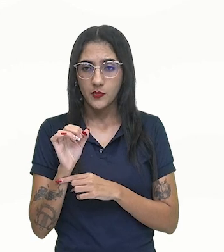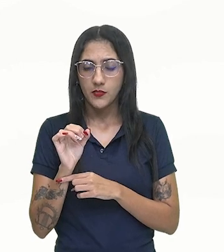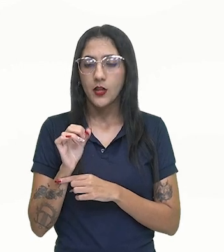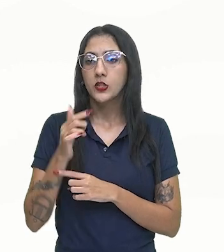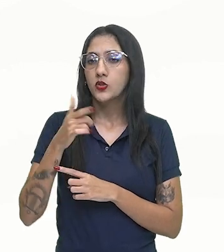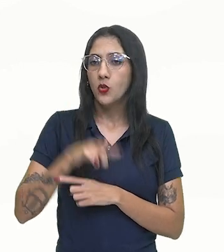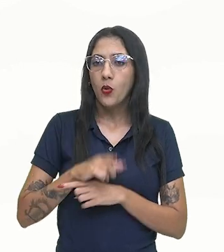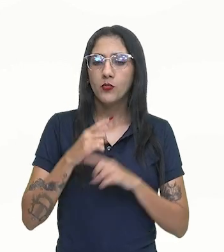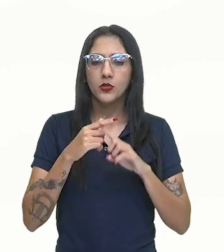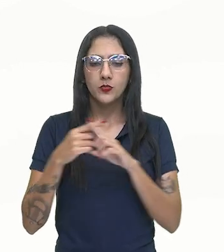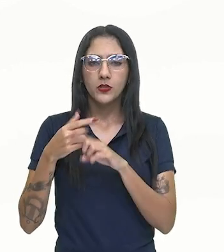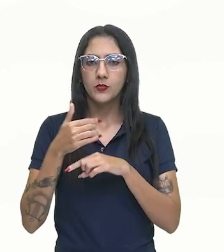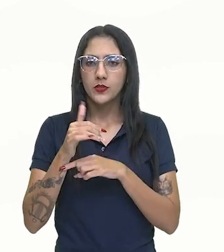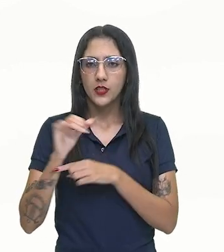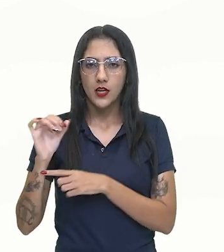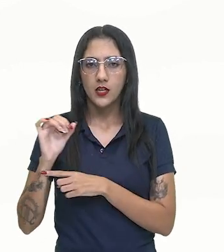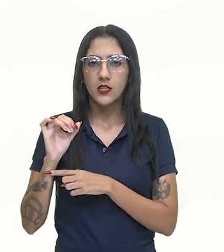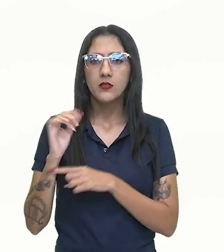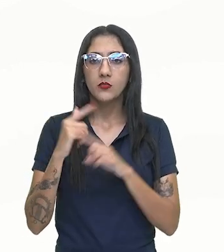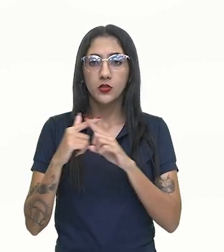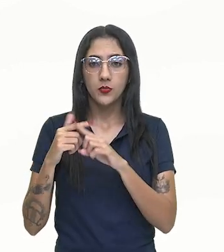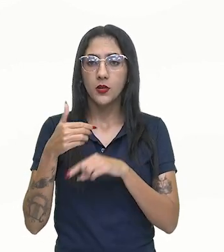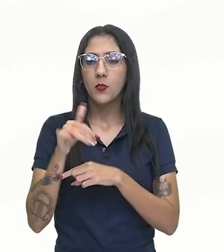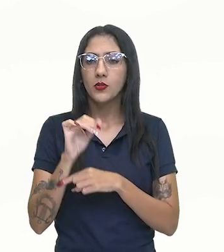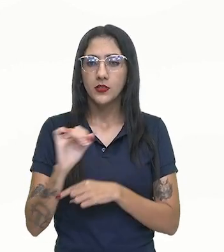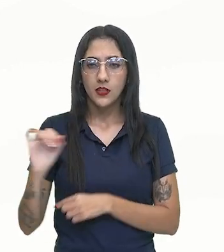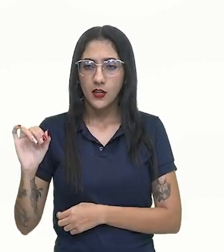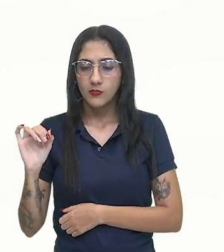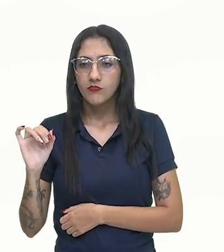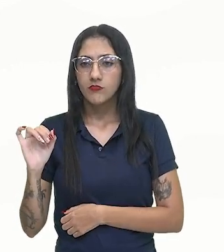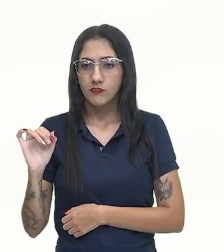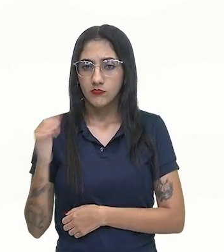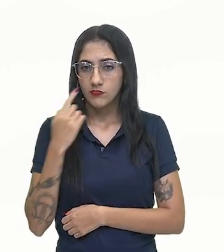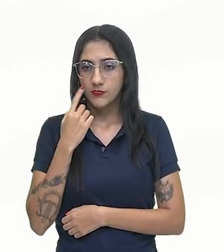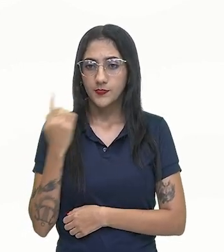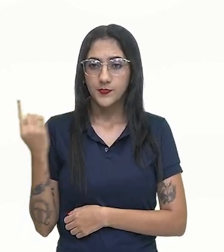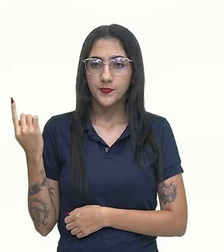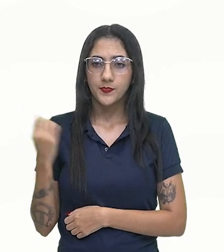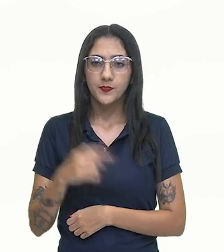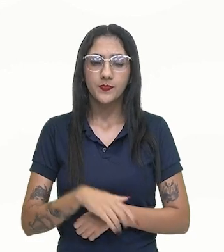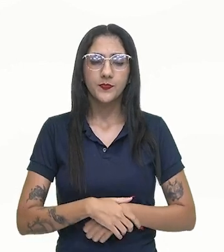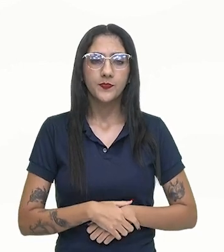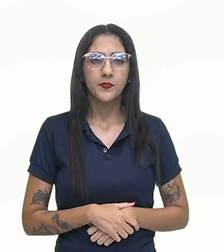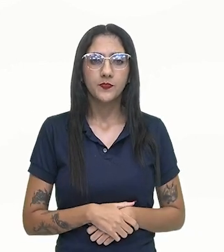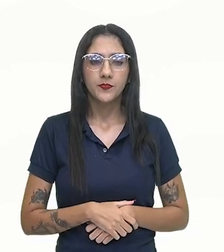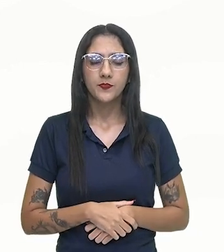multiplicar por 100 e multiplicar mais uma vez por 100.